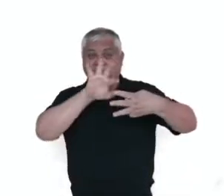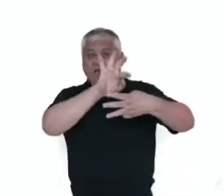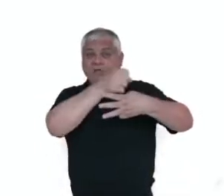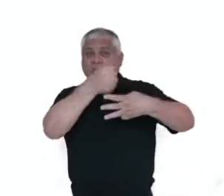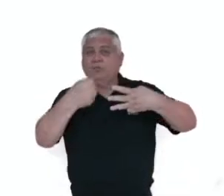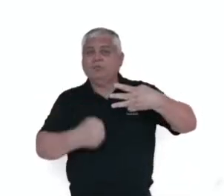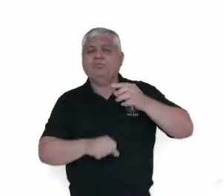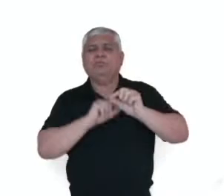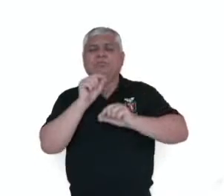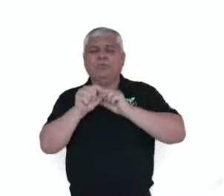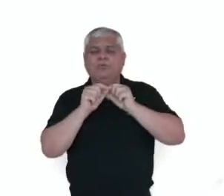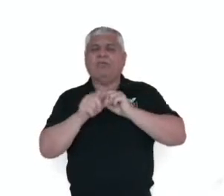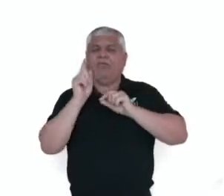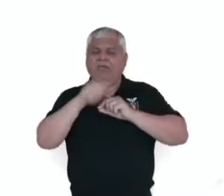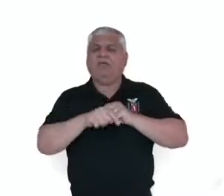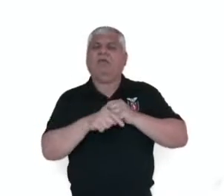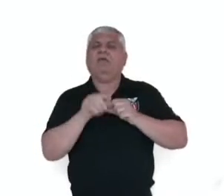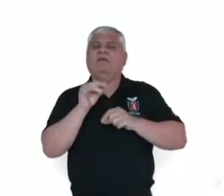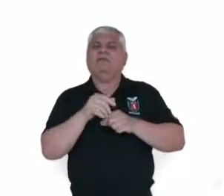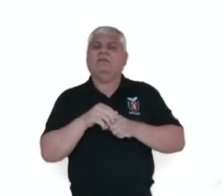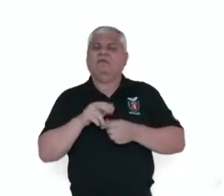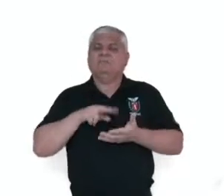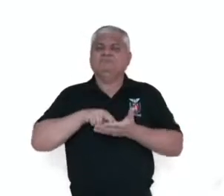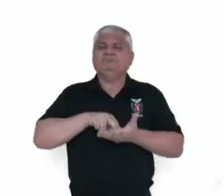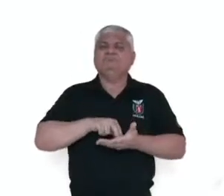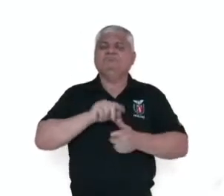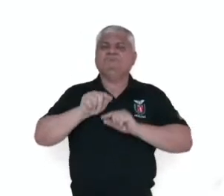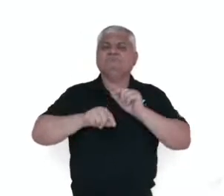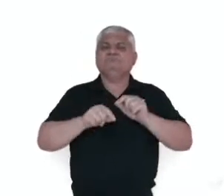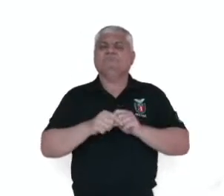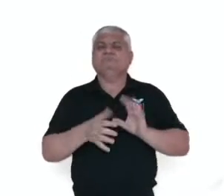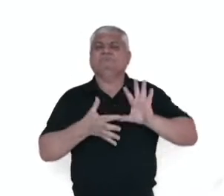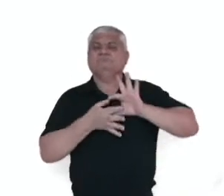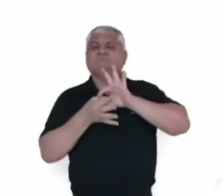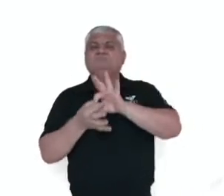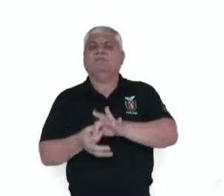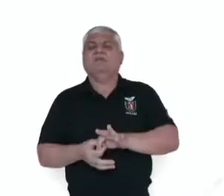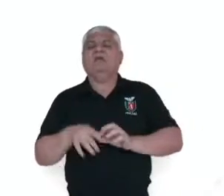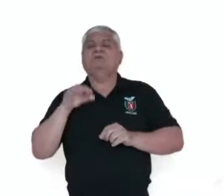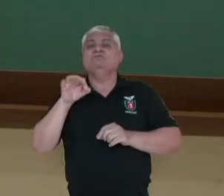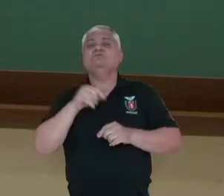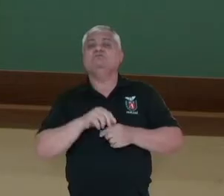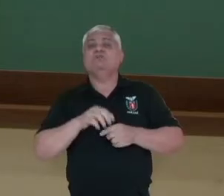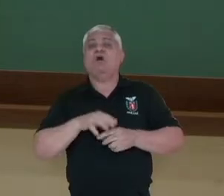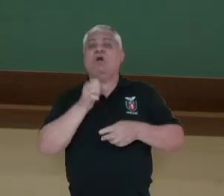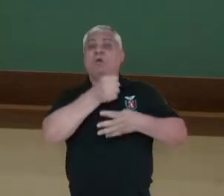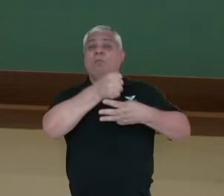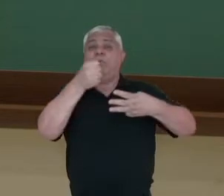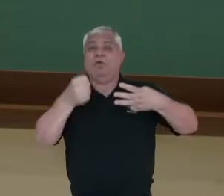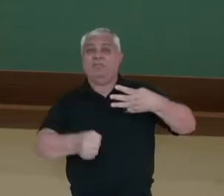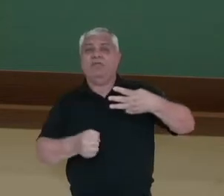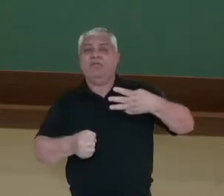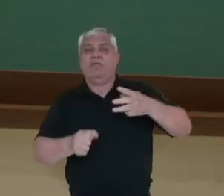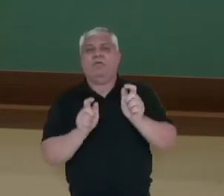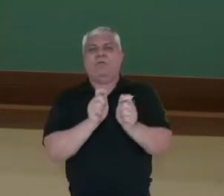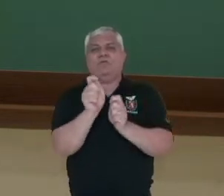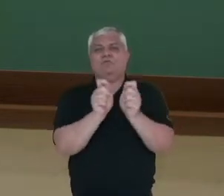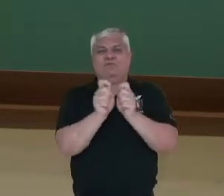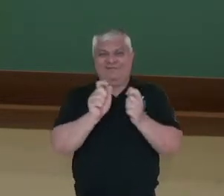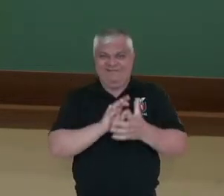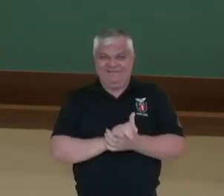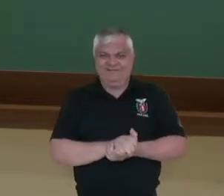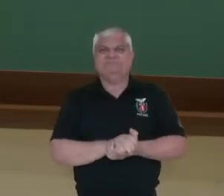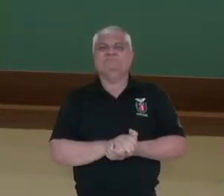poderes sustenta-se sobre o argumento de que só o poder freia o poder. Então esse é um